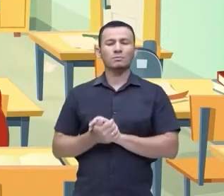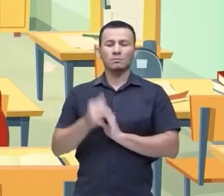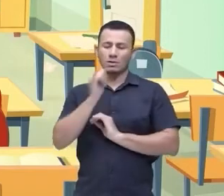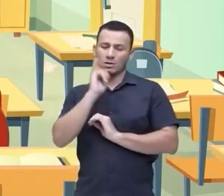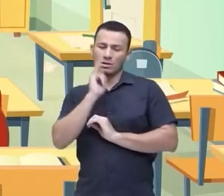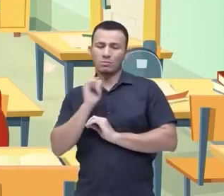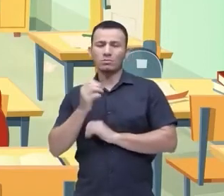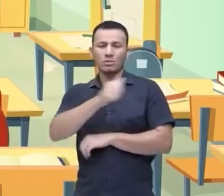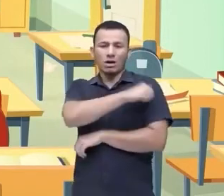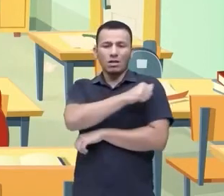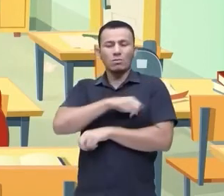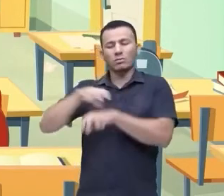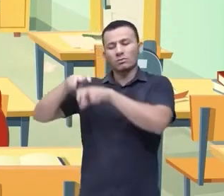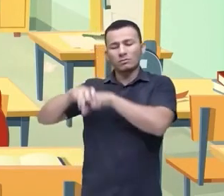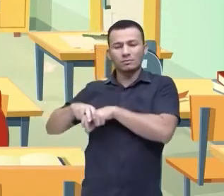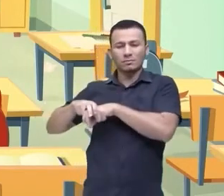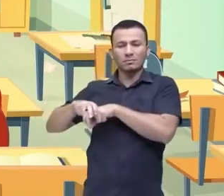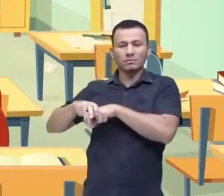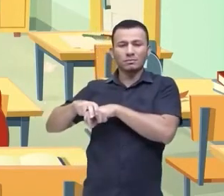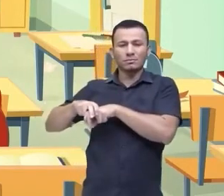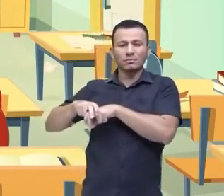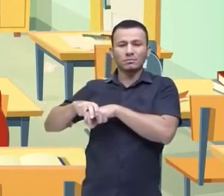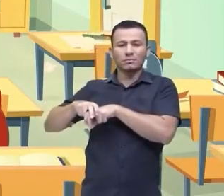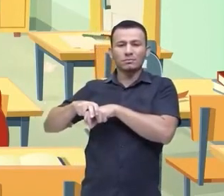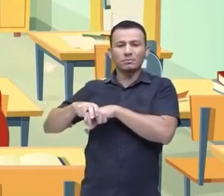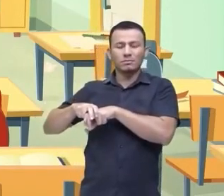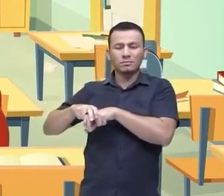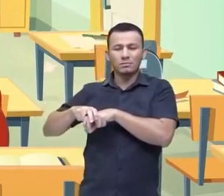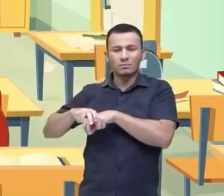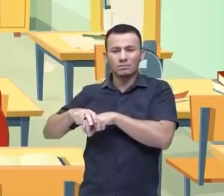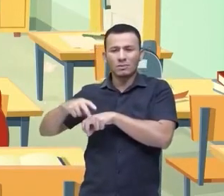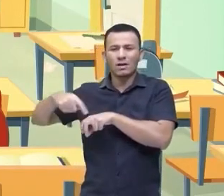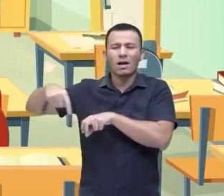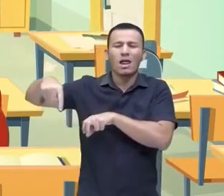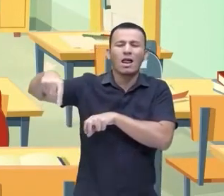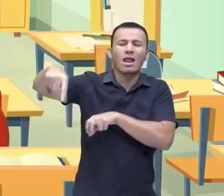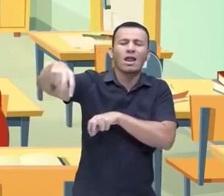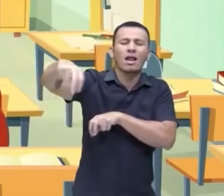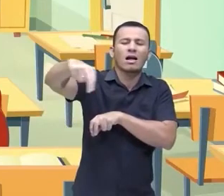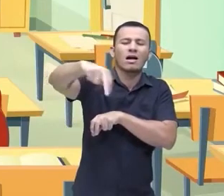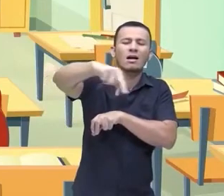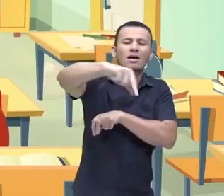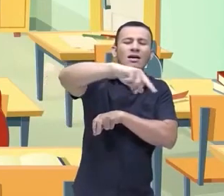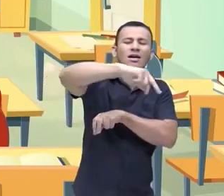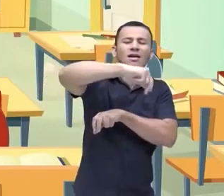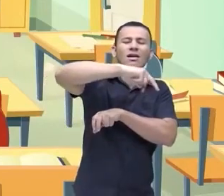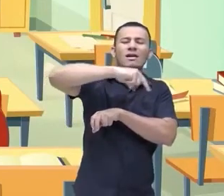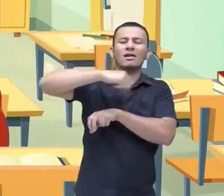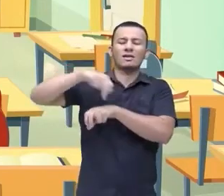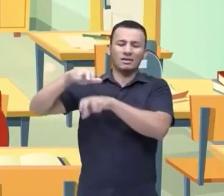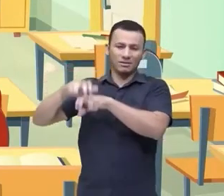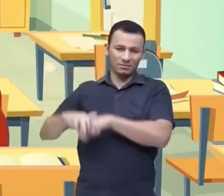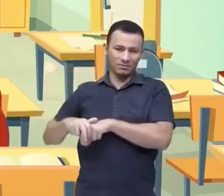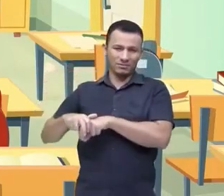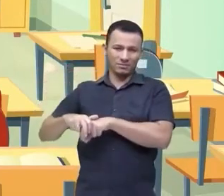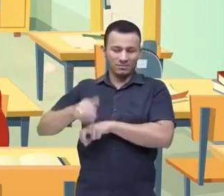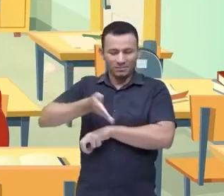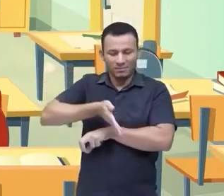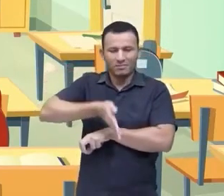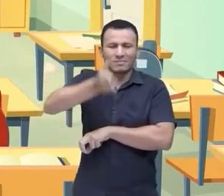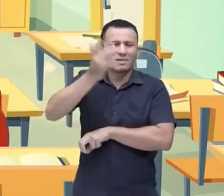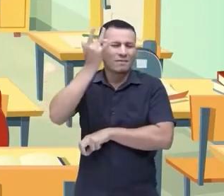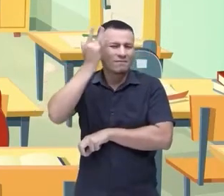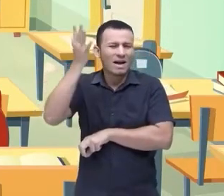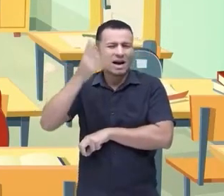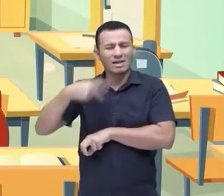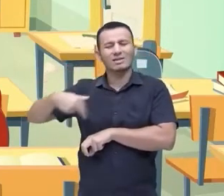fila, aí vai lá perto da professora, ele dá a maior volta na sala de aula, verde reto, não, dá a maior